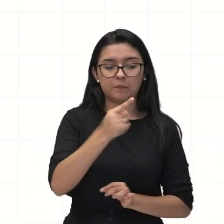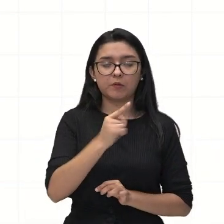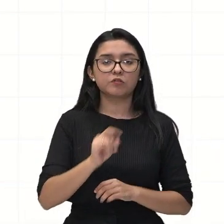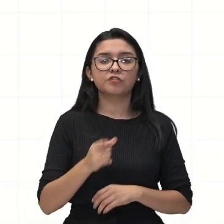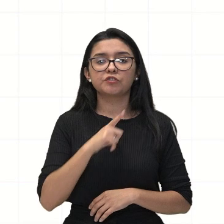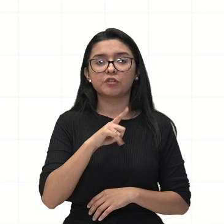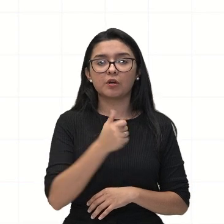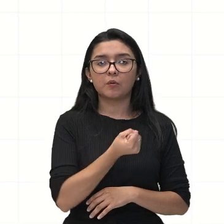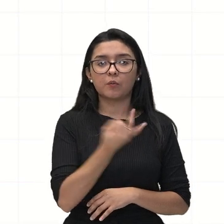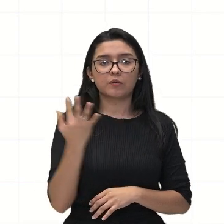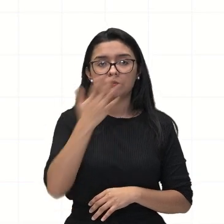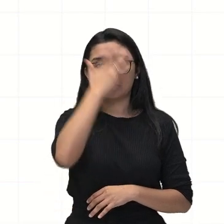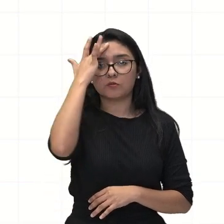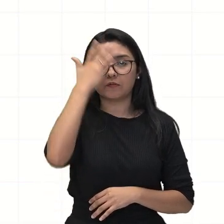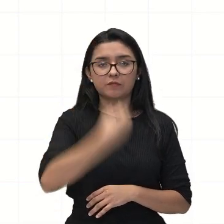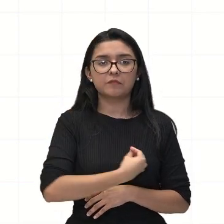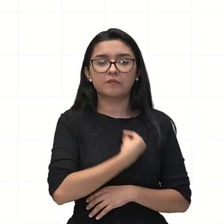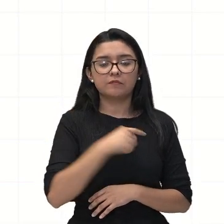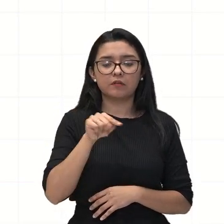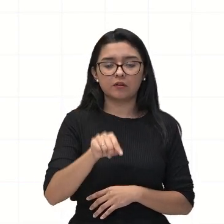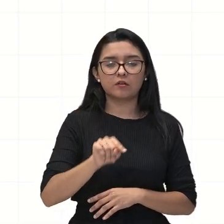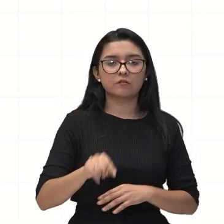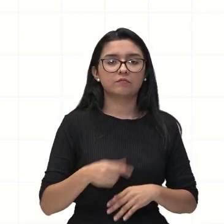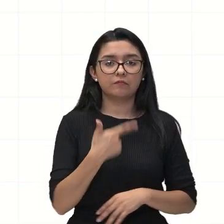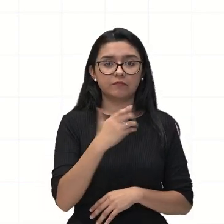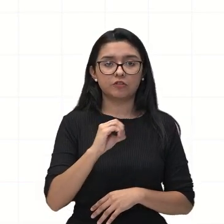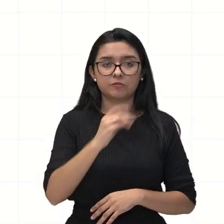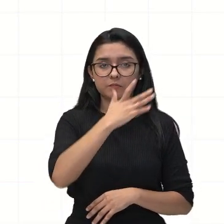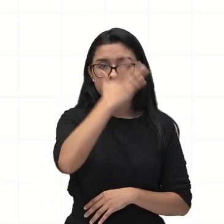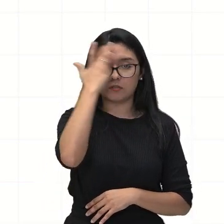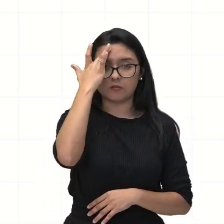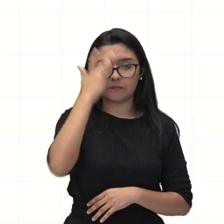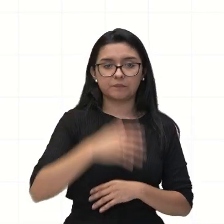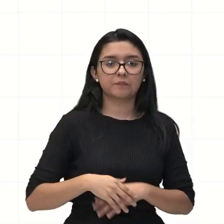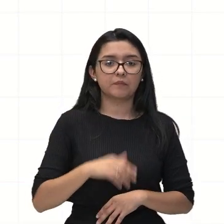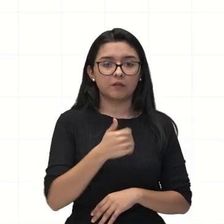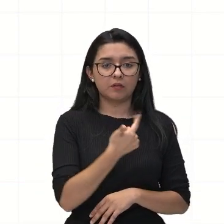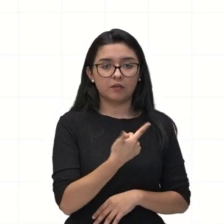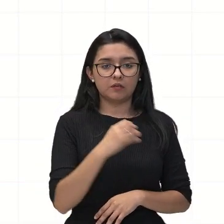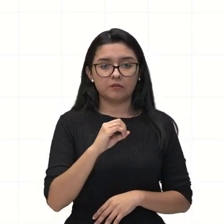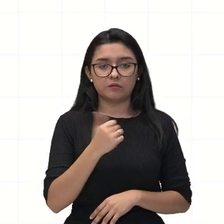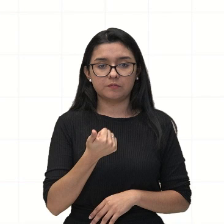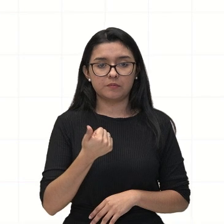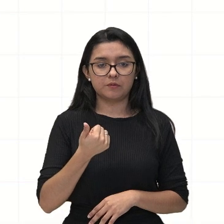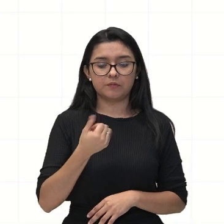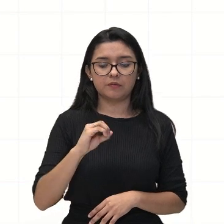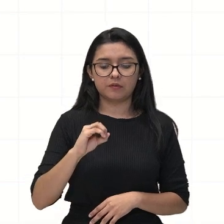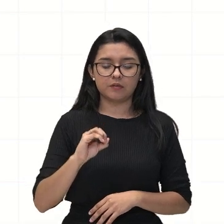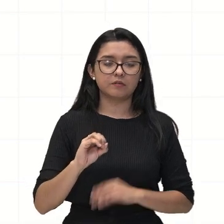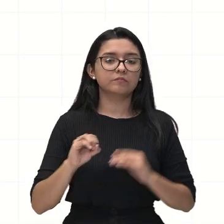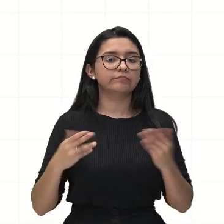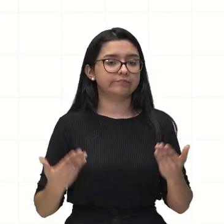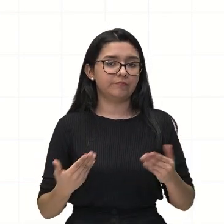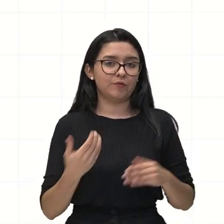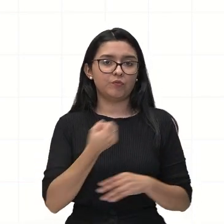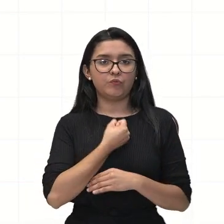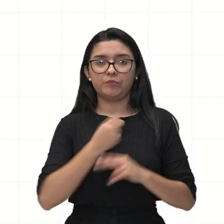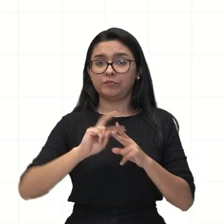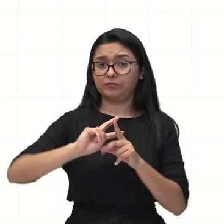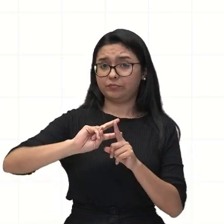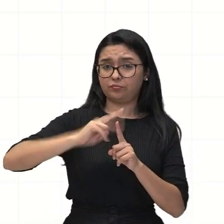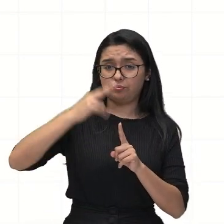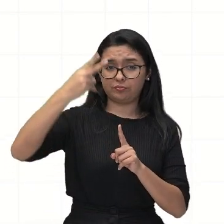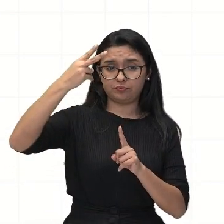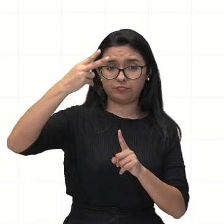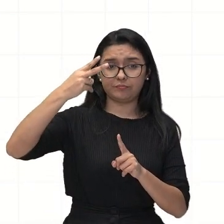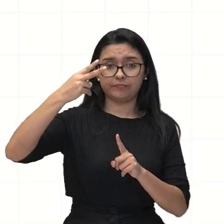aqui? 20 pessoas. E em 2010, o número já passava